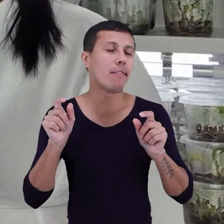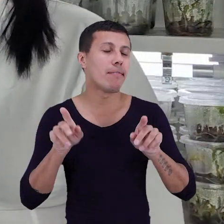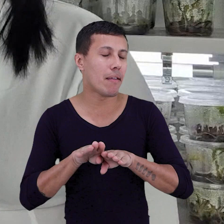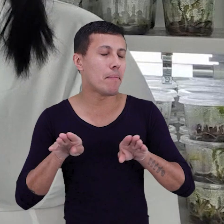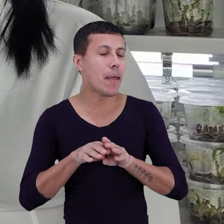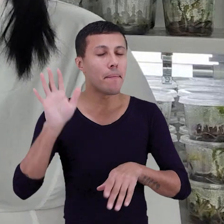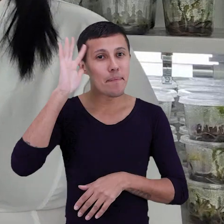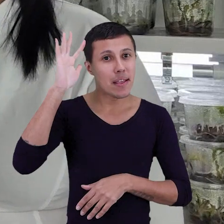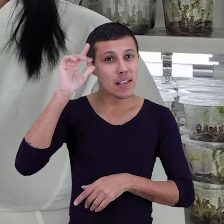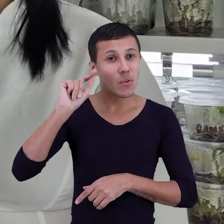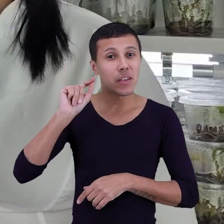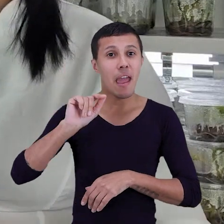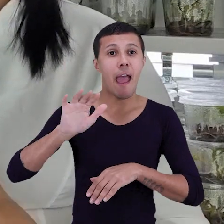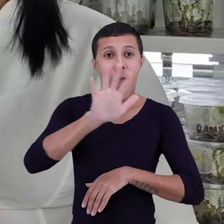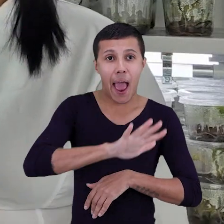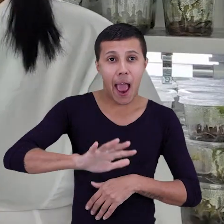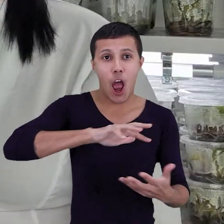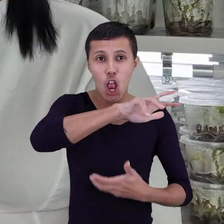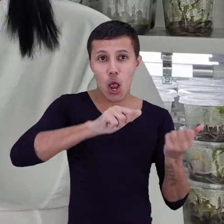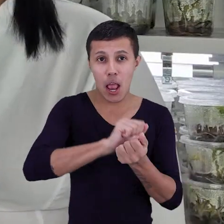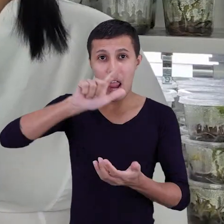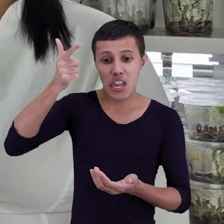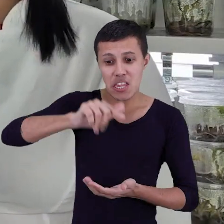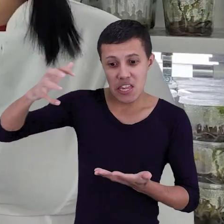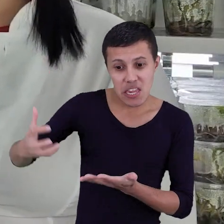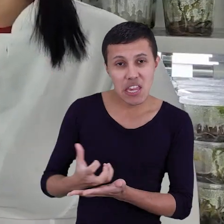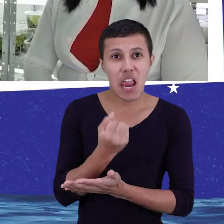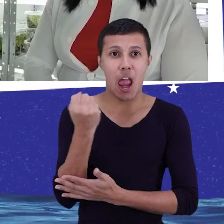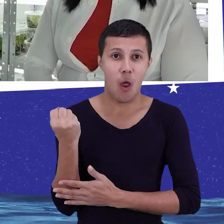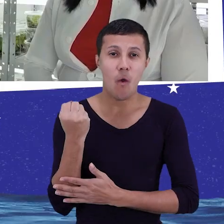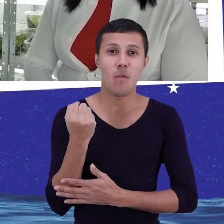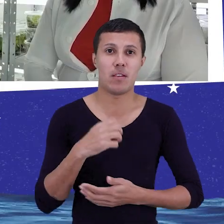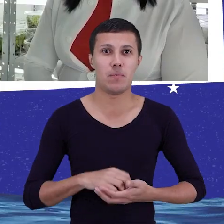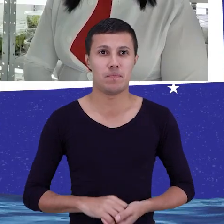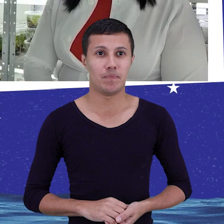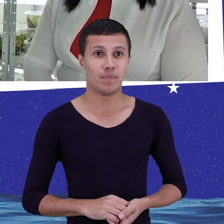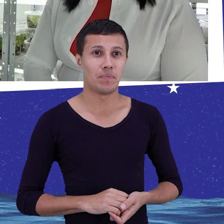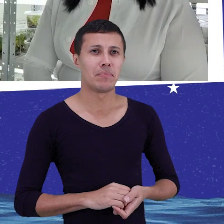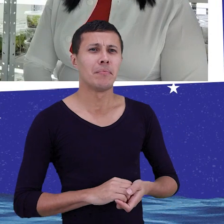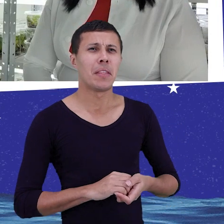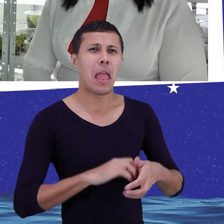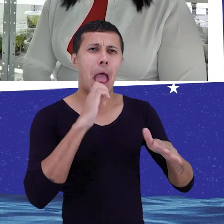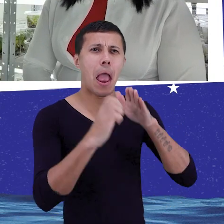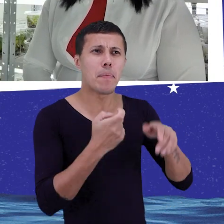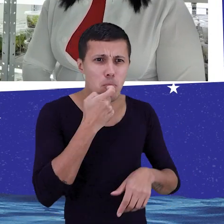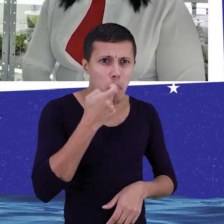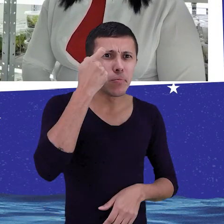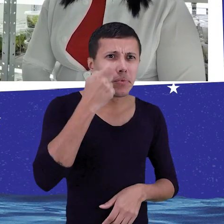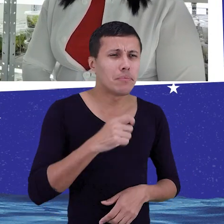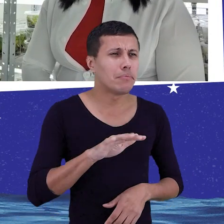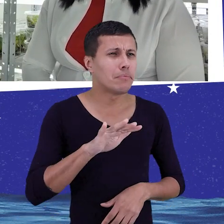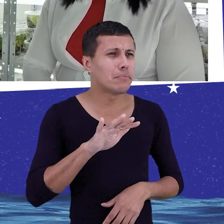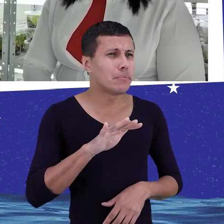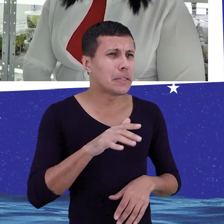pensando nessa parte de sustentabilidade, recuperação, né, do bioma. A empresa é muito jovem, né? Acabou de começar, tem o